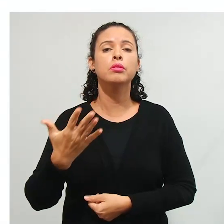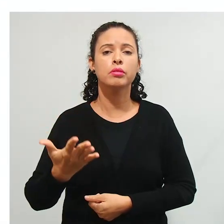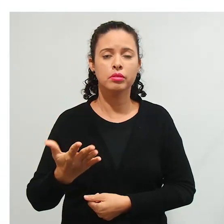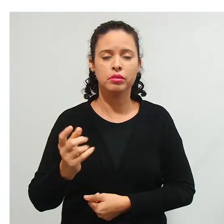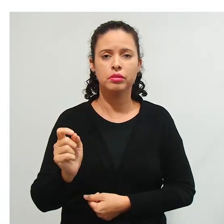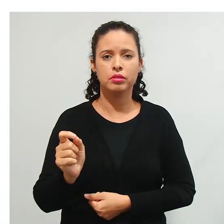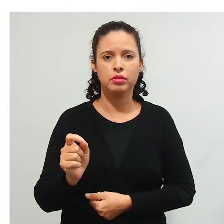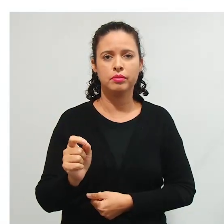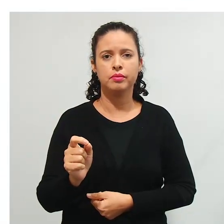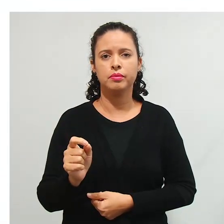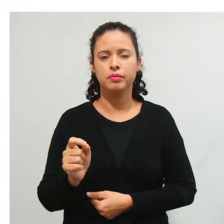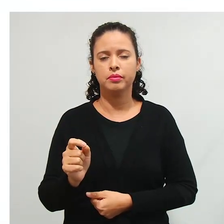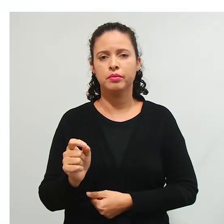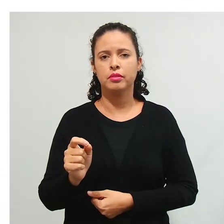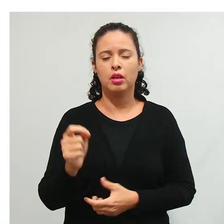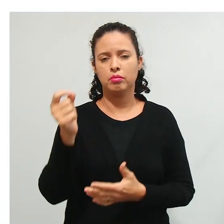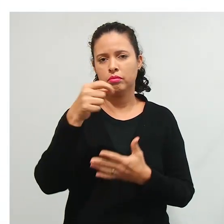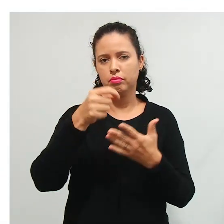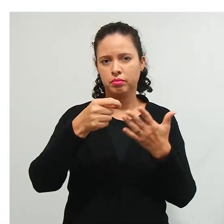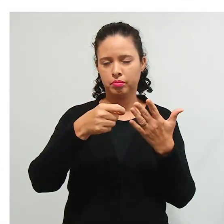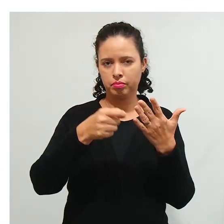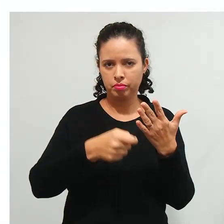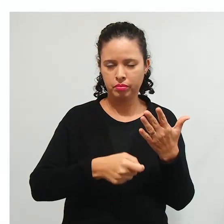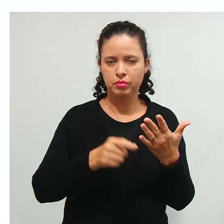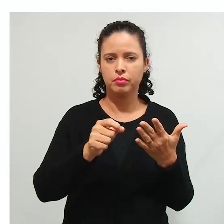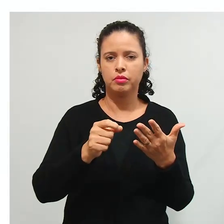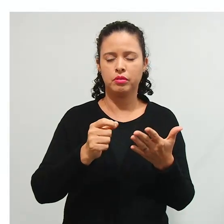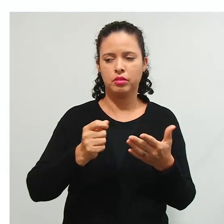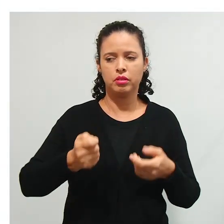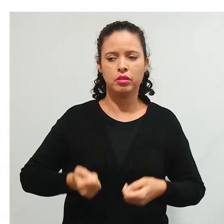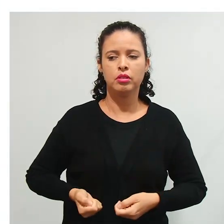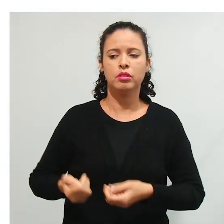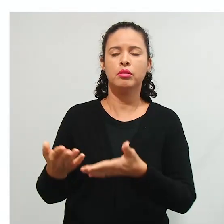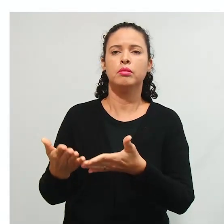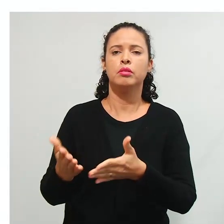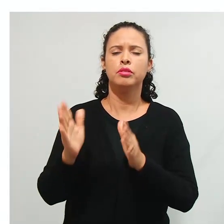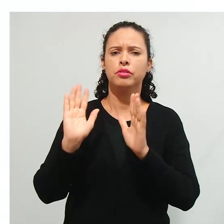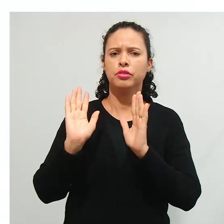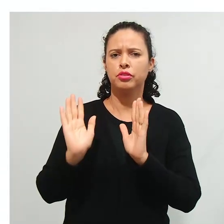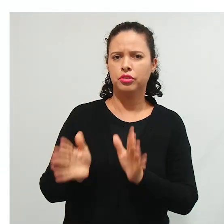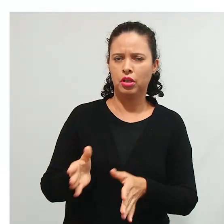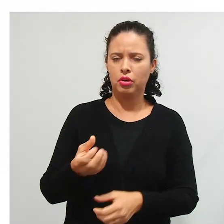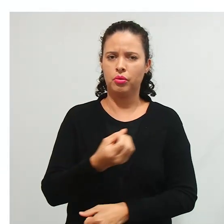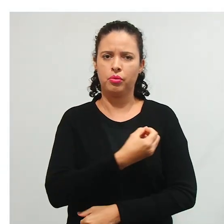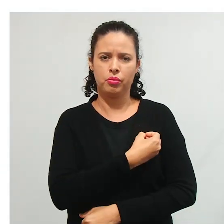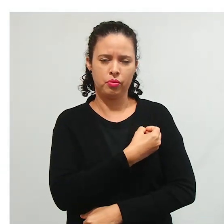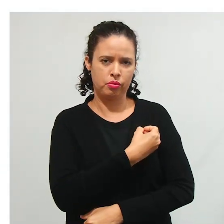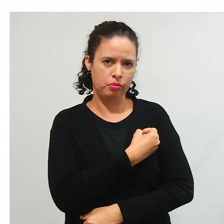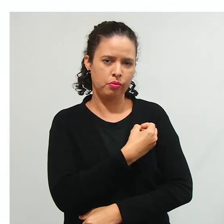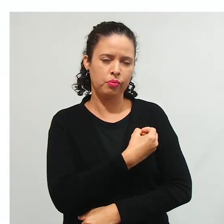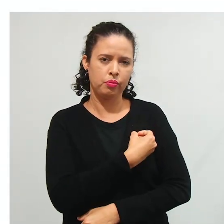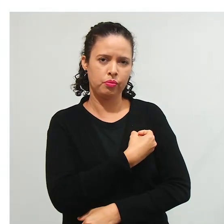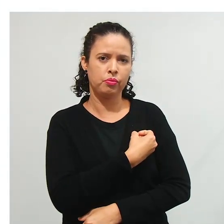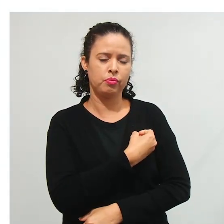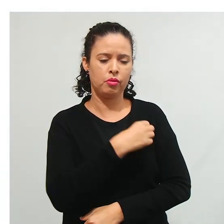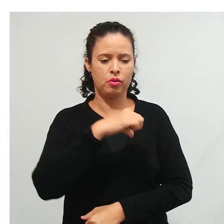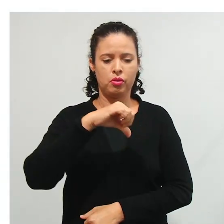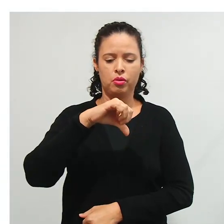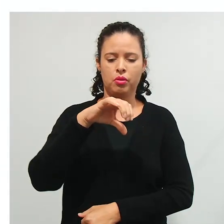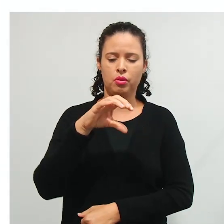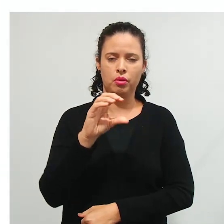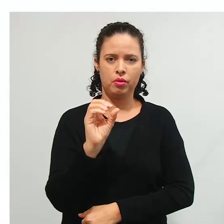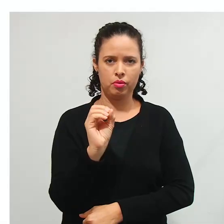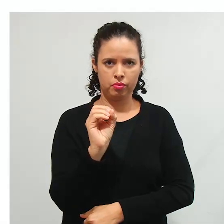federado quando os elementos de despesa tiverem o código